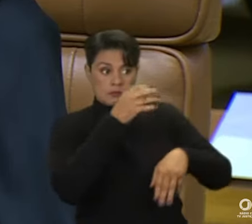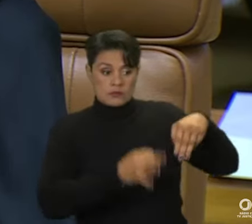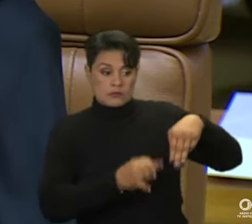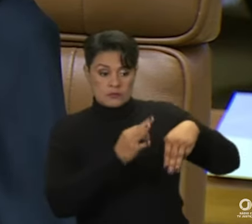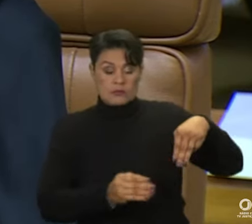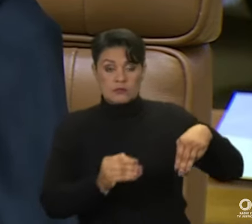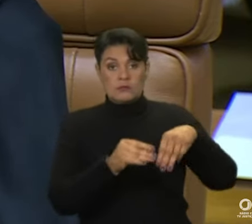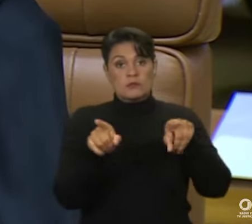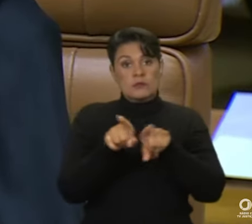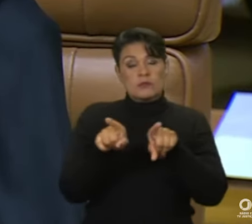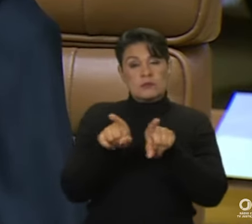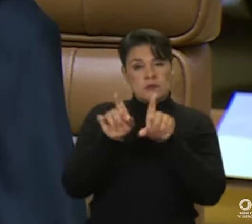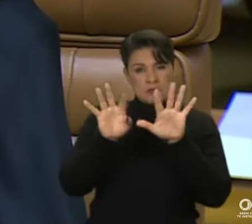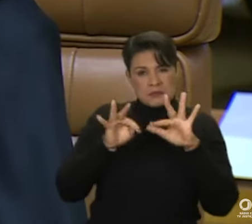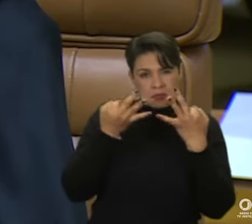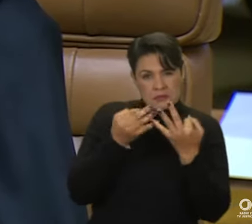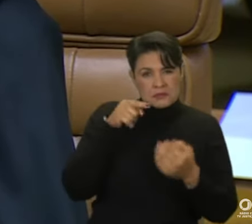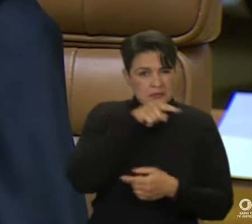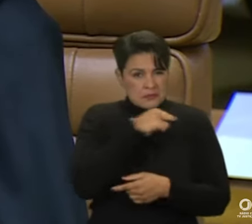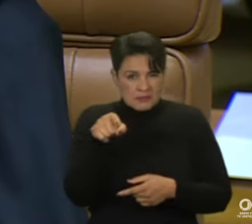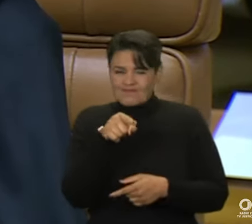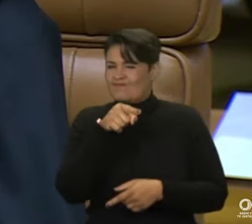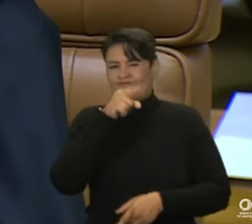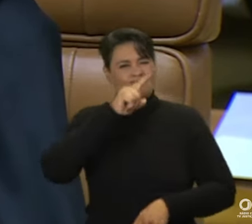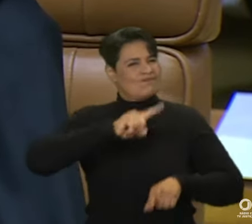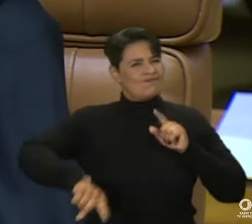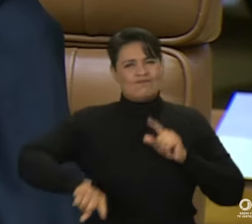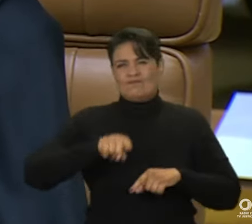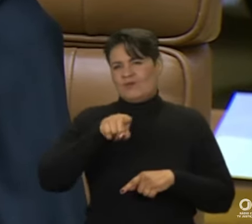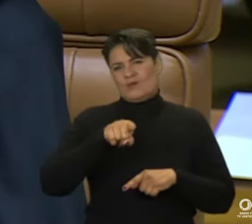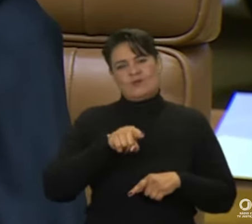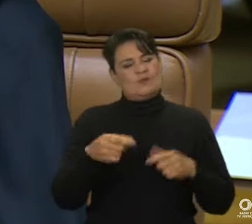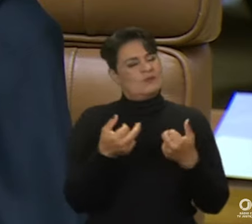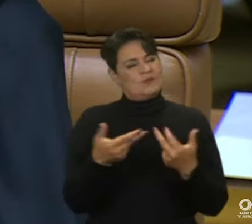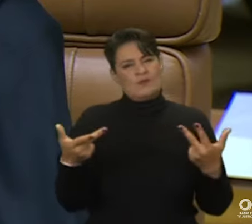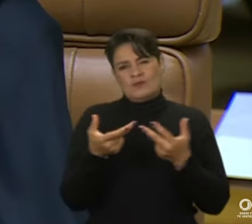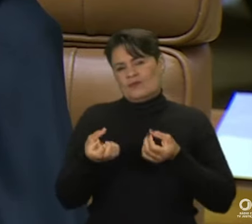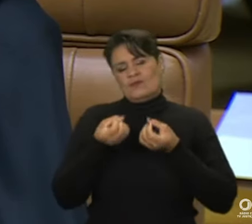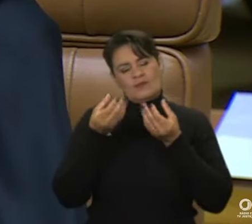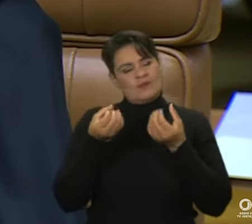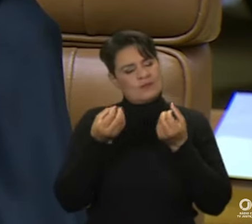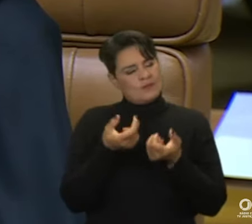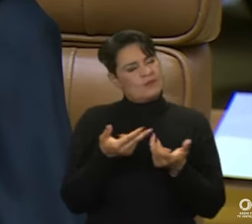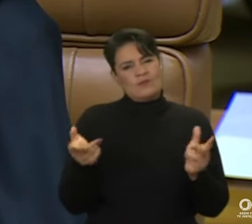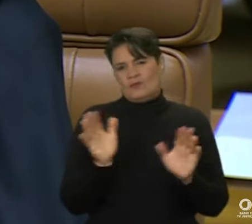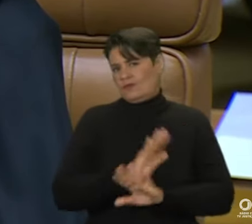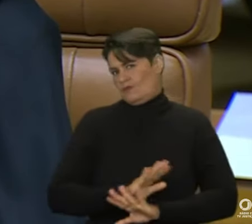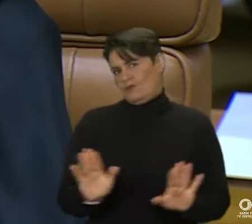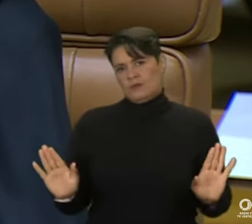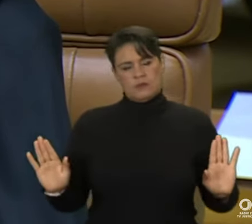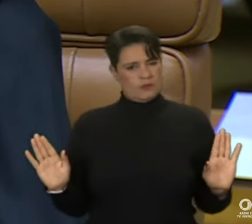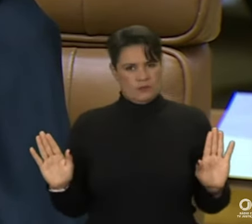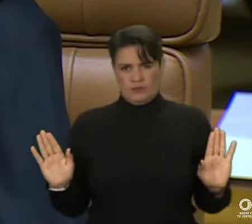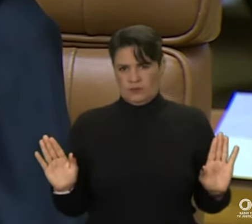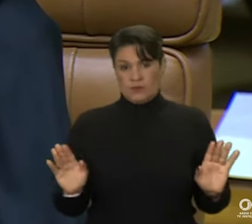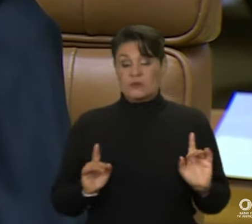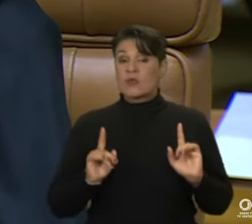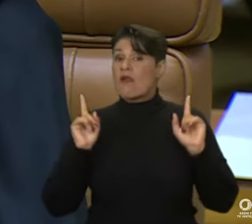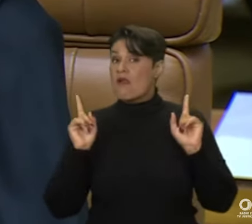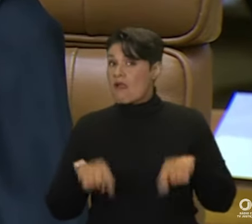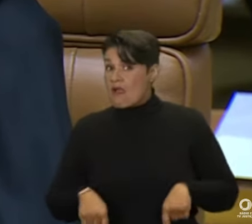passa longe da mera crítica ou manifestação de opinião. Trata-se a rigor de